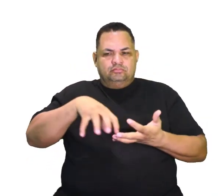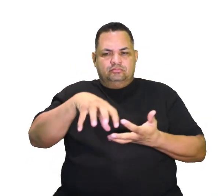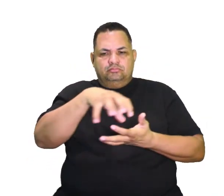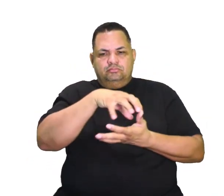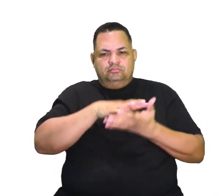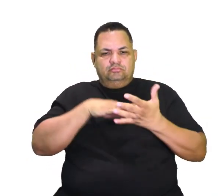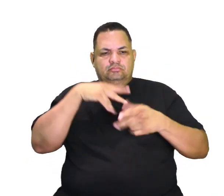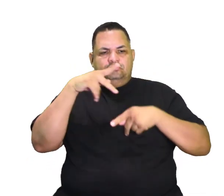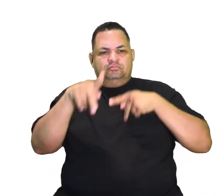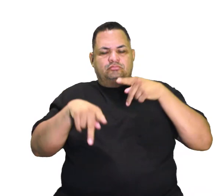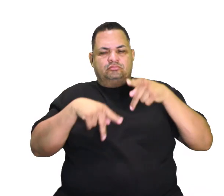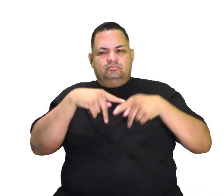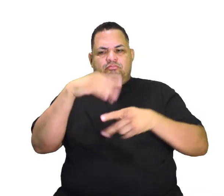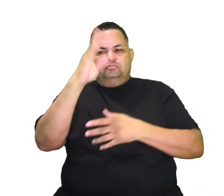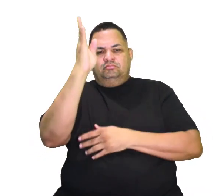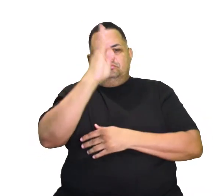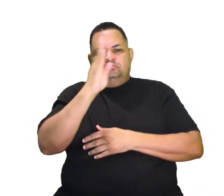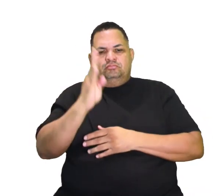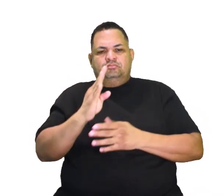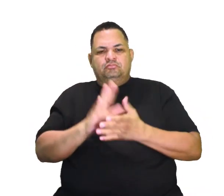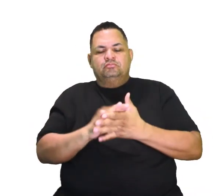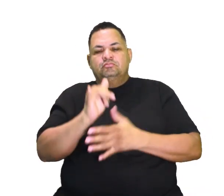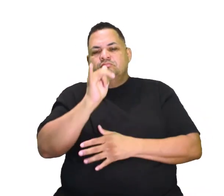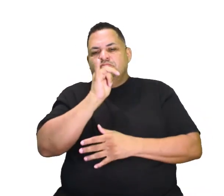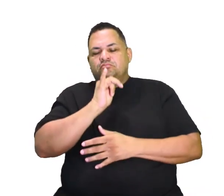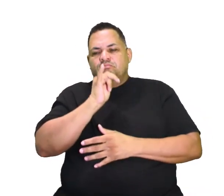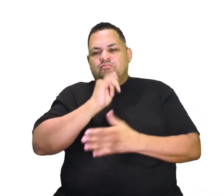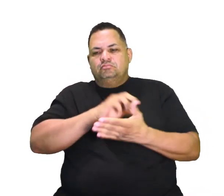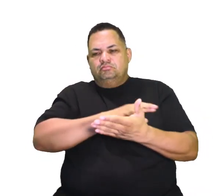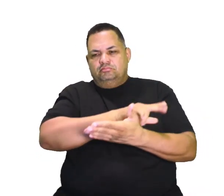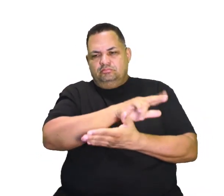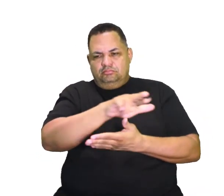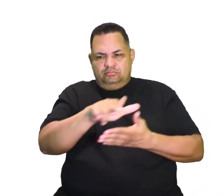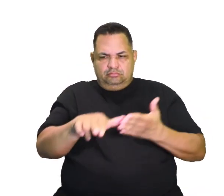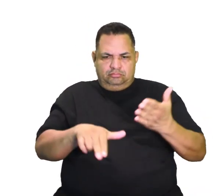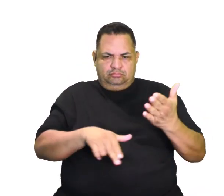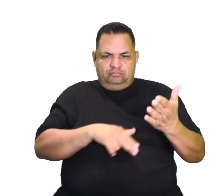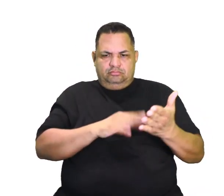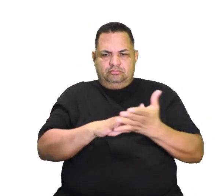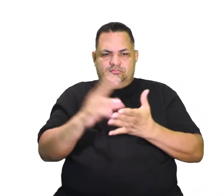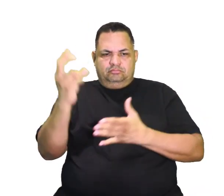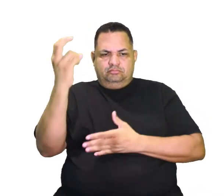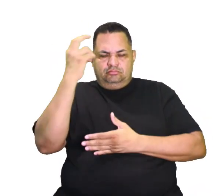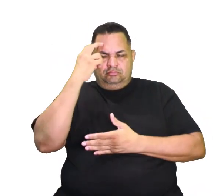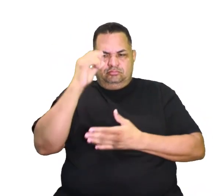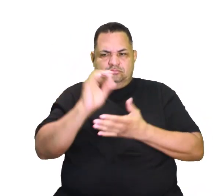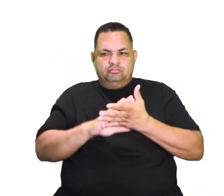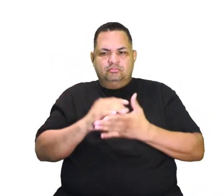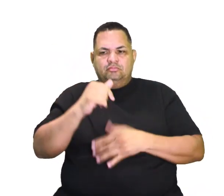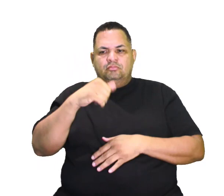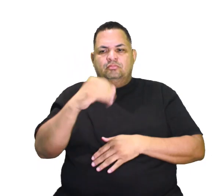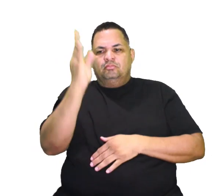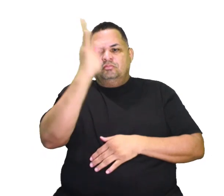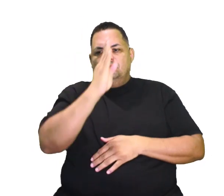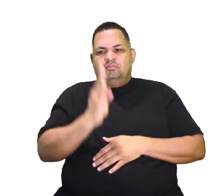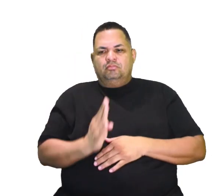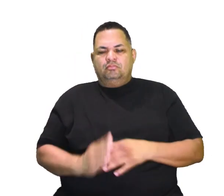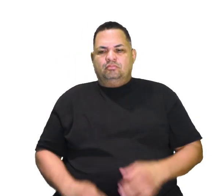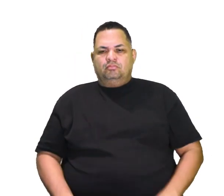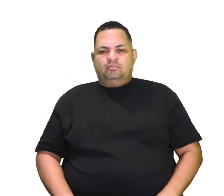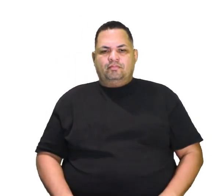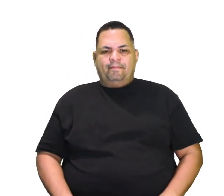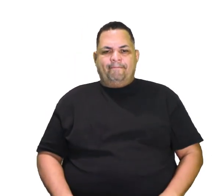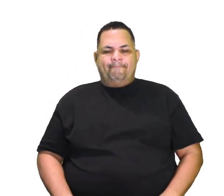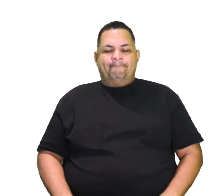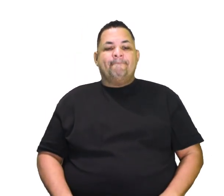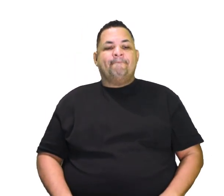e as manifestações populares brasileiras são exemplo da diversidade cultural do país. Então,